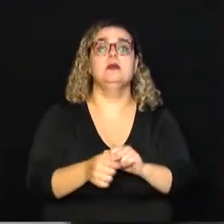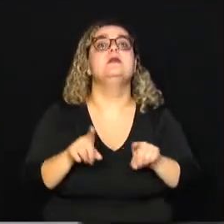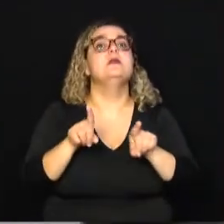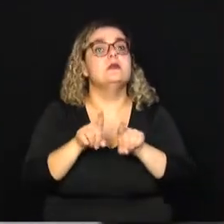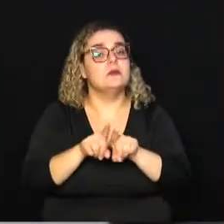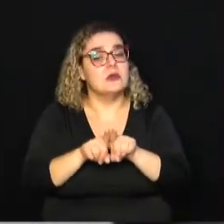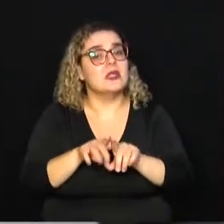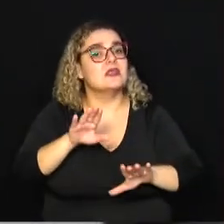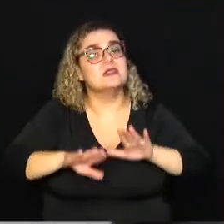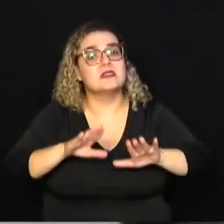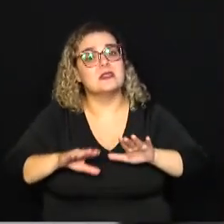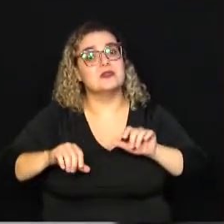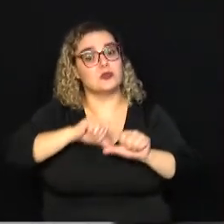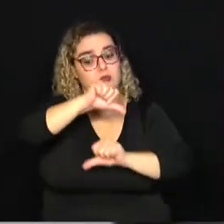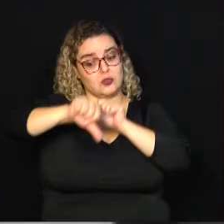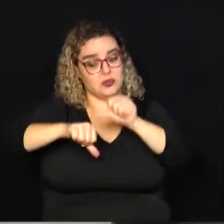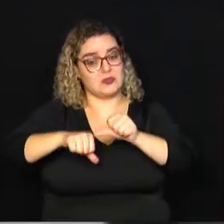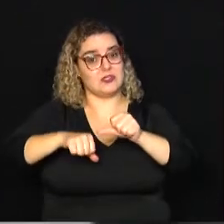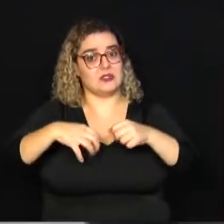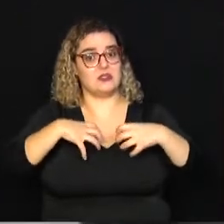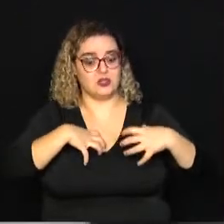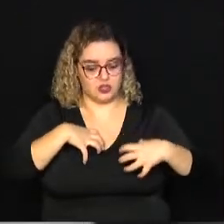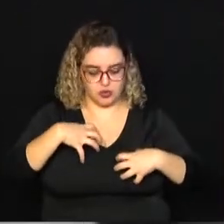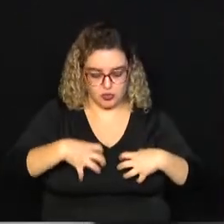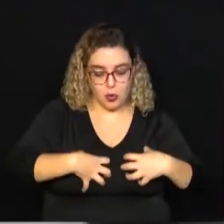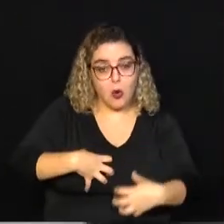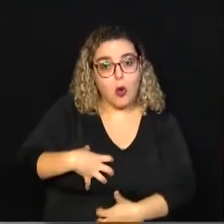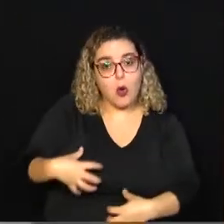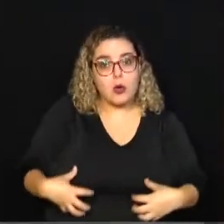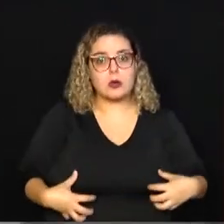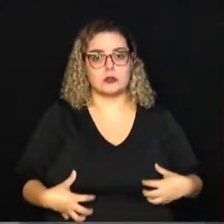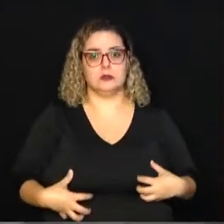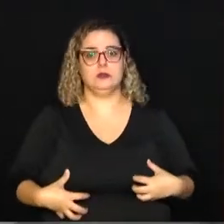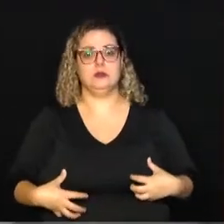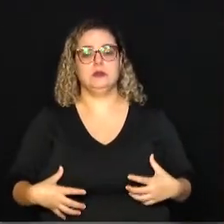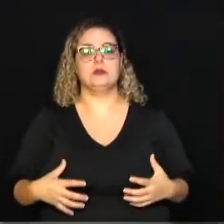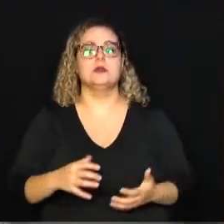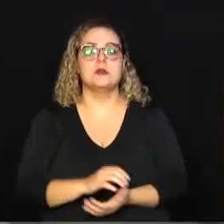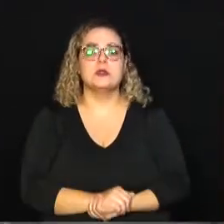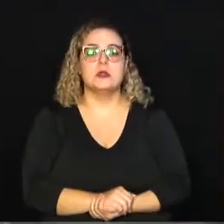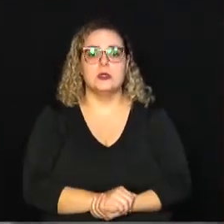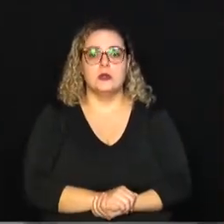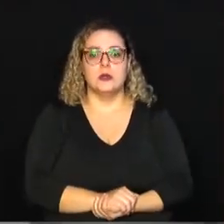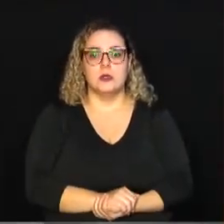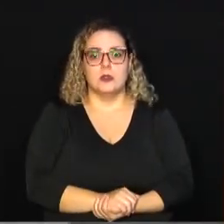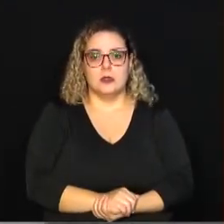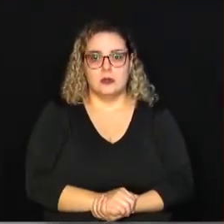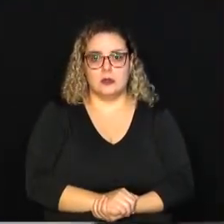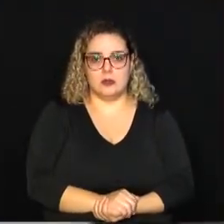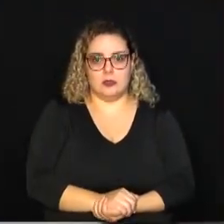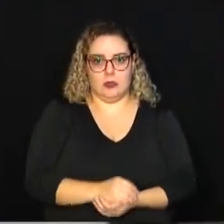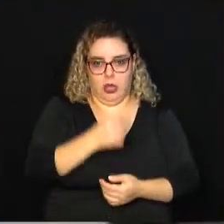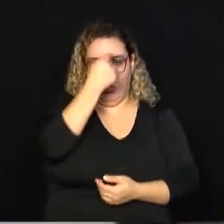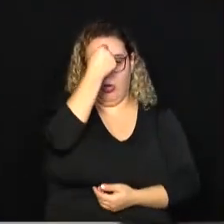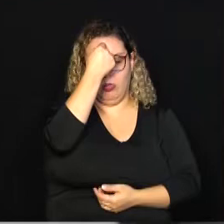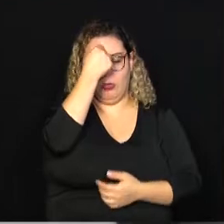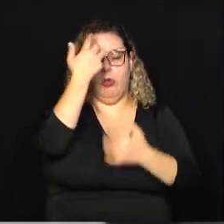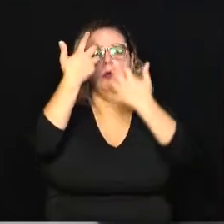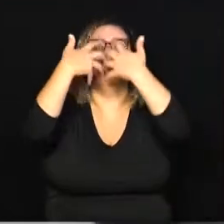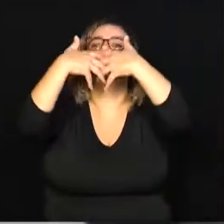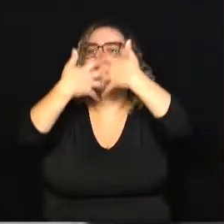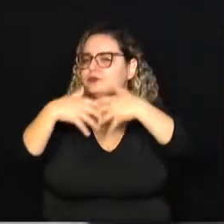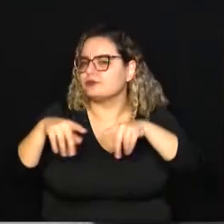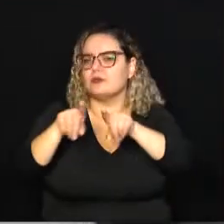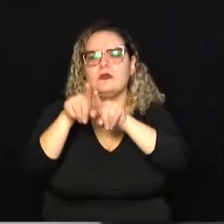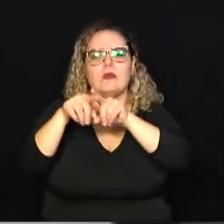órgãos, né? Sequelas graves, né? Sequelas, por exemplo, de eventos isquêmicos cerebrais, né? AVCs, derrames,